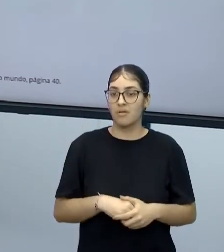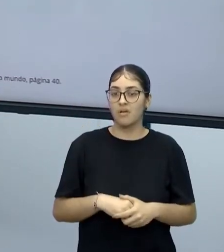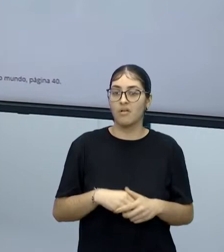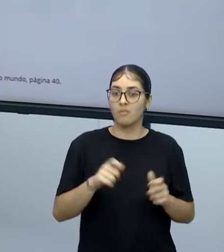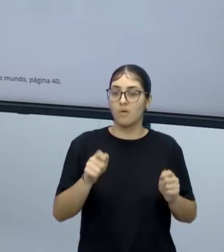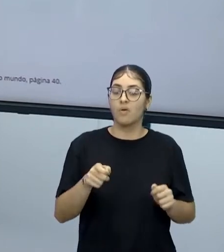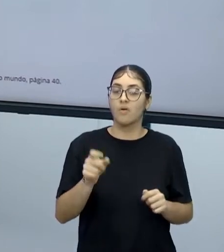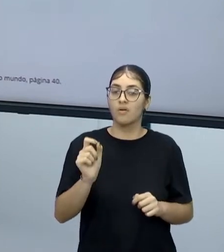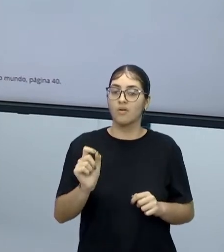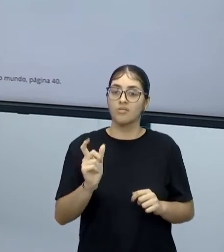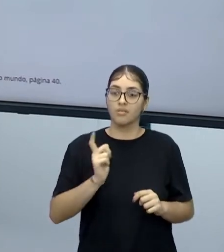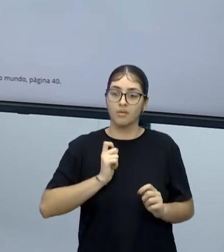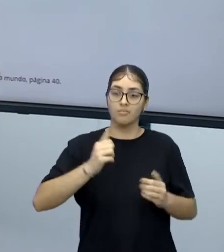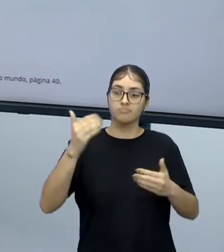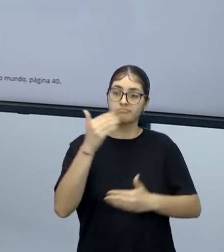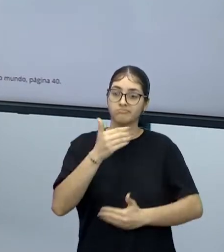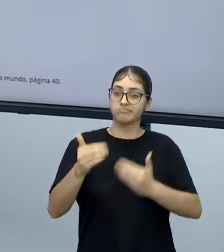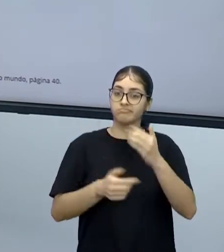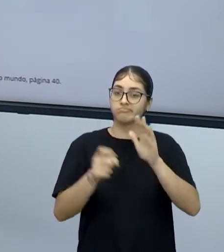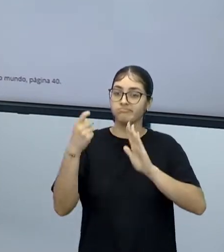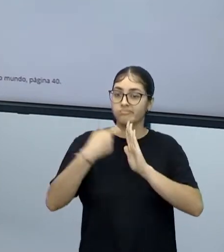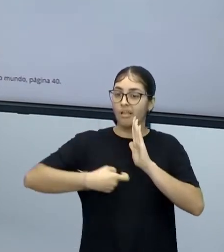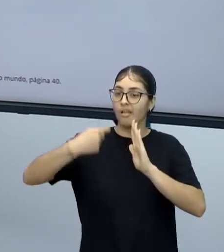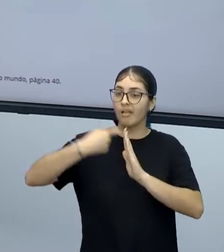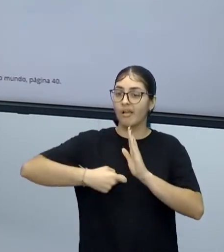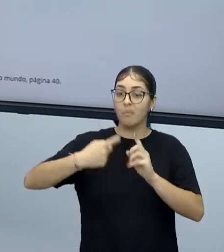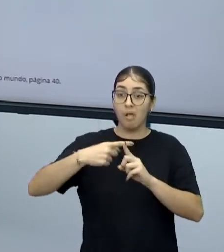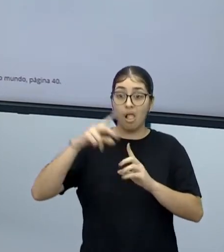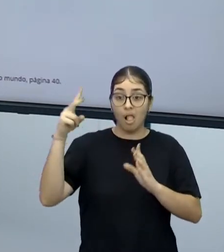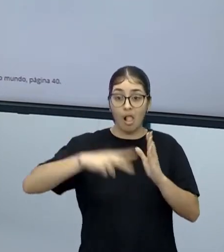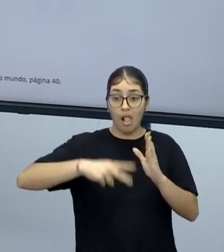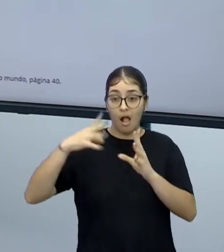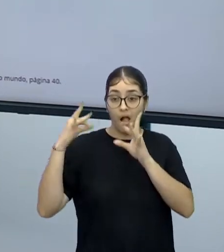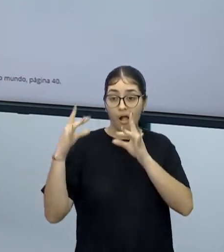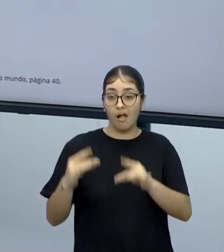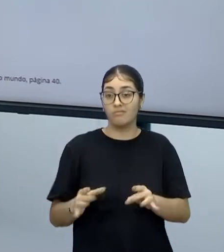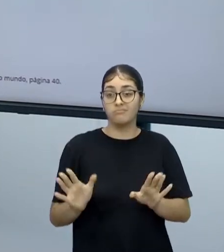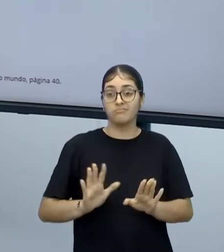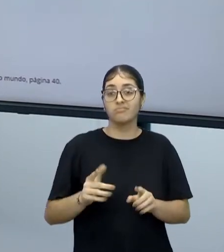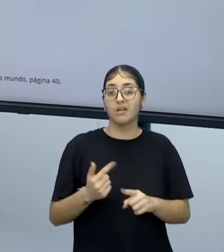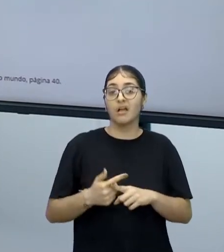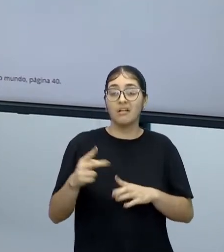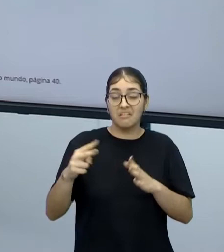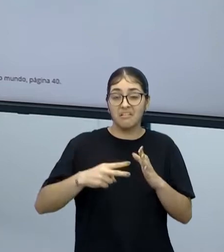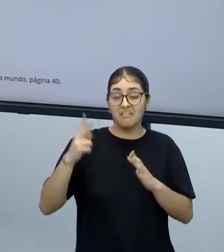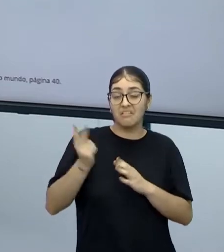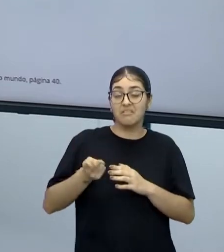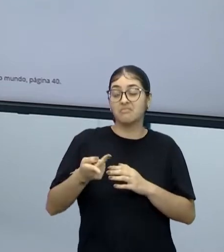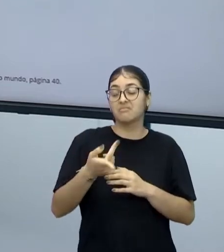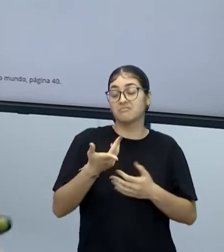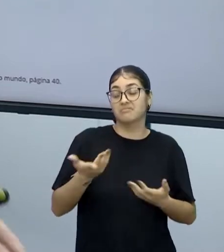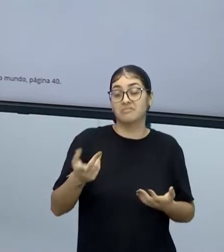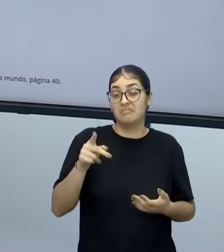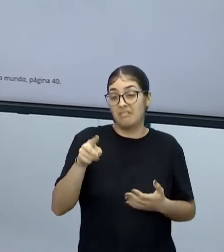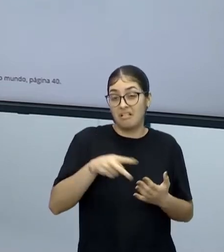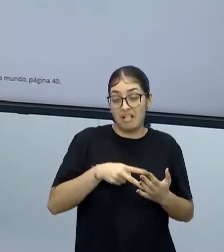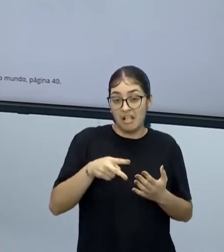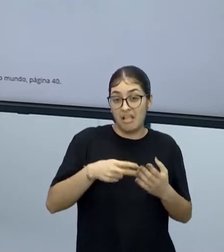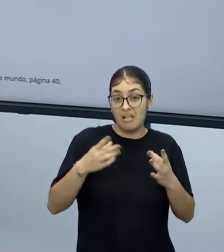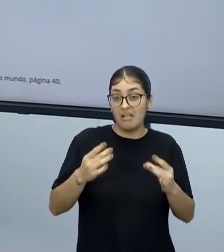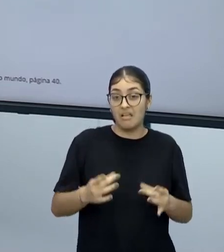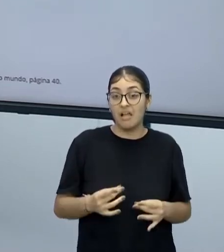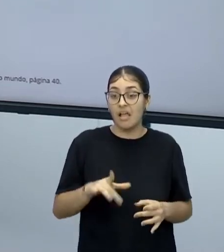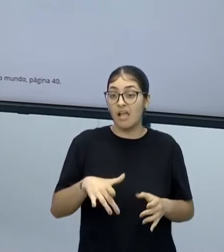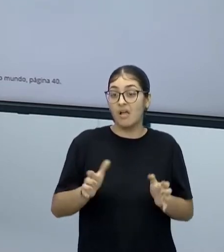muito texto aqui no PowerPoint, mas a gente não lê tudo, porque o intuito não é ficar lendo PowerPoint para vocês e nem vocês lerem PowerPoint